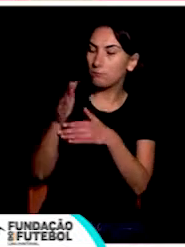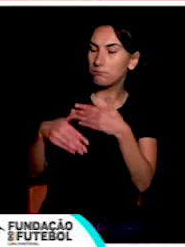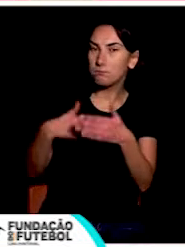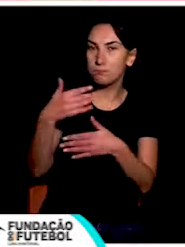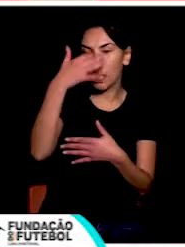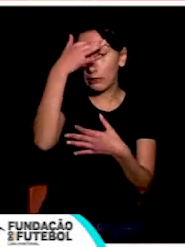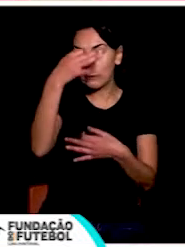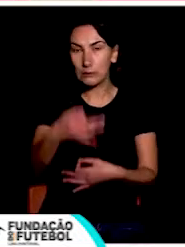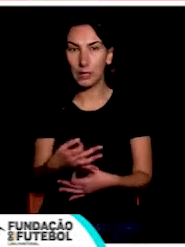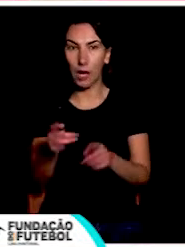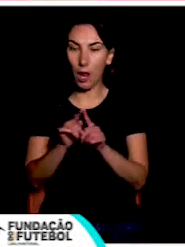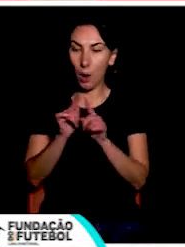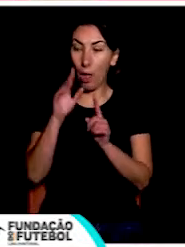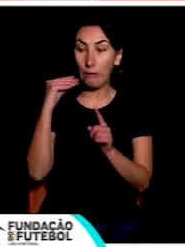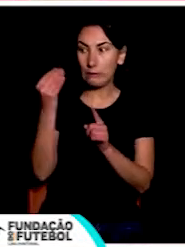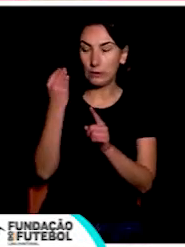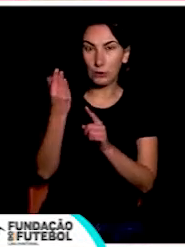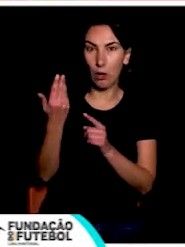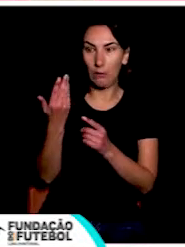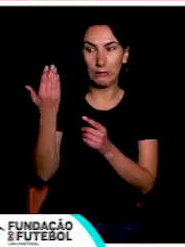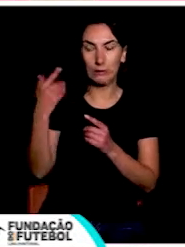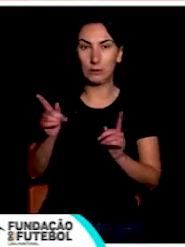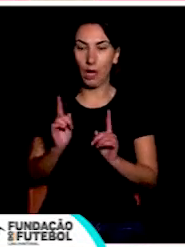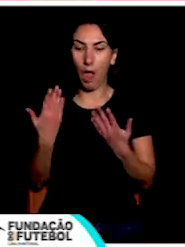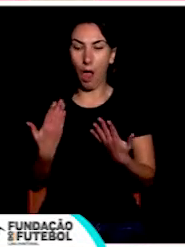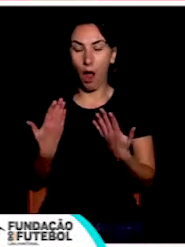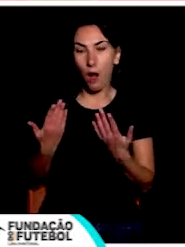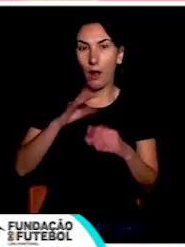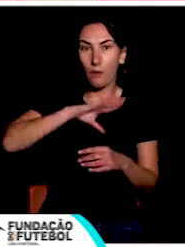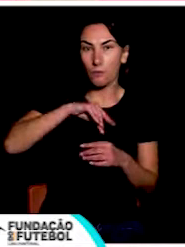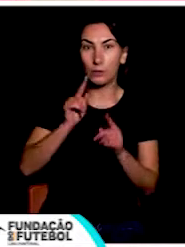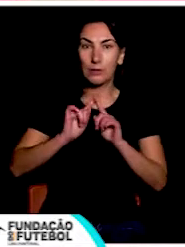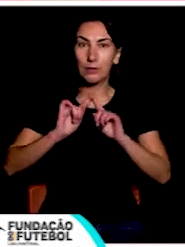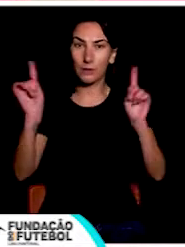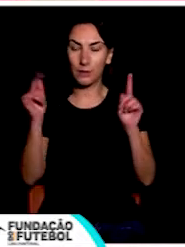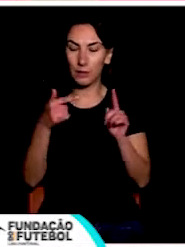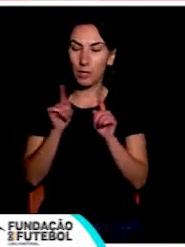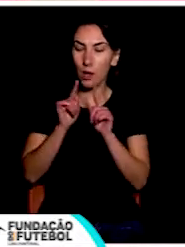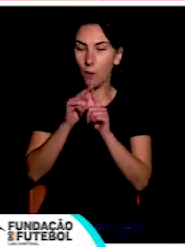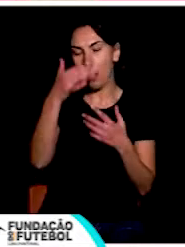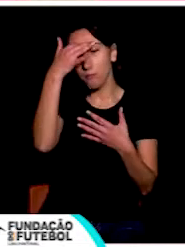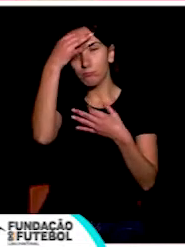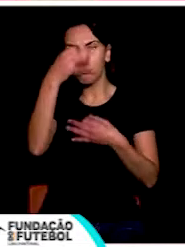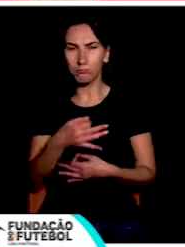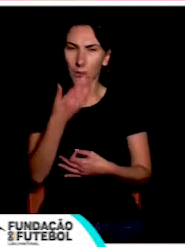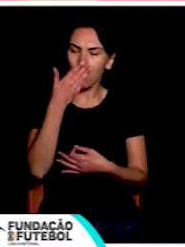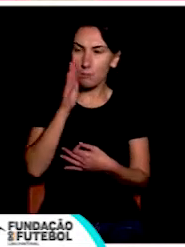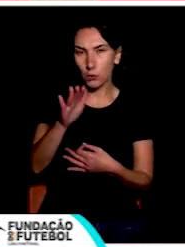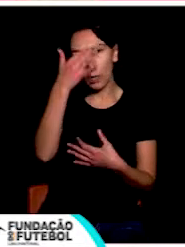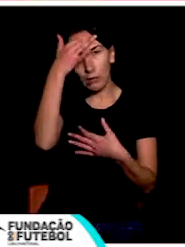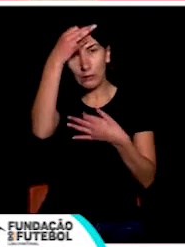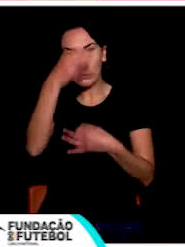sério, sempre. Deixar de ser o jovem que era, agora já é um mundo totalmente diferente e para encarar as coisas com uma